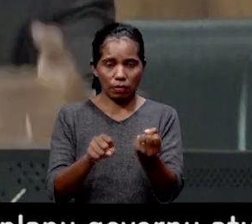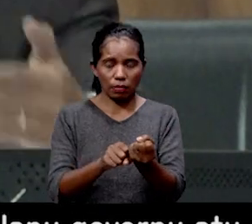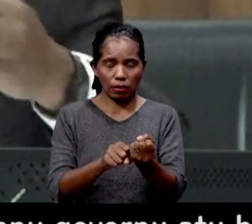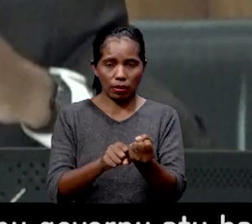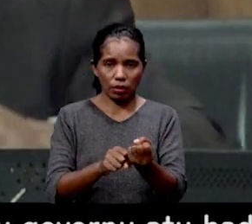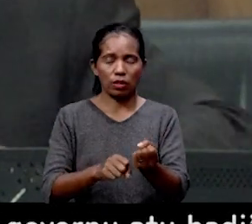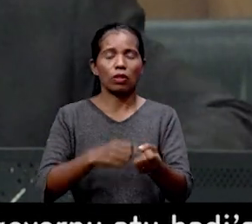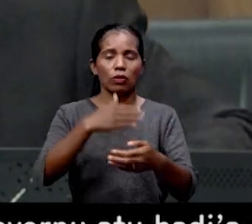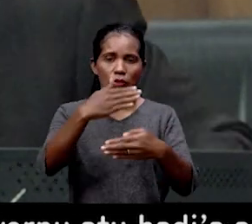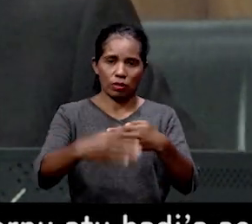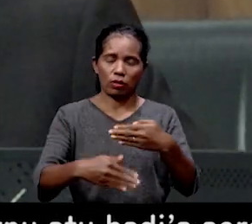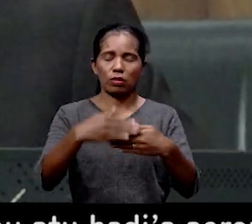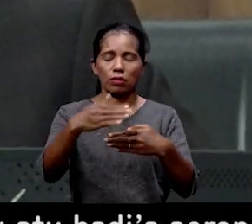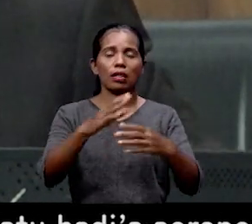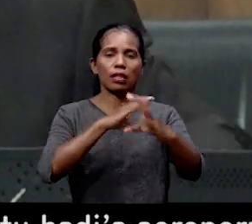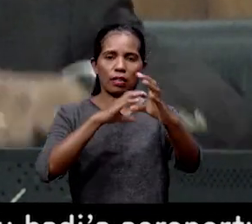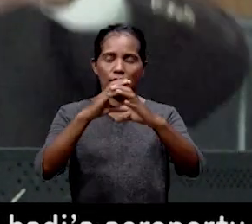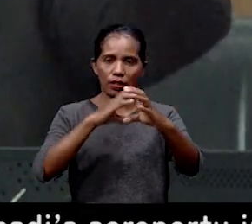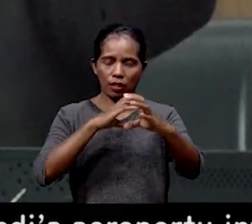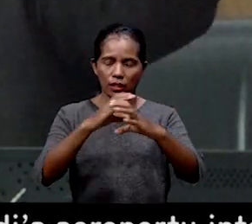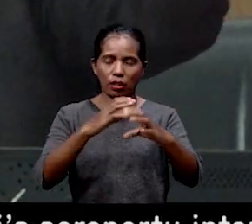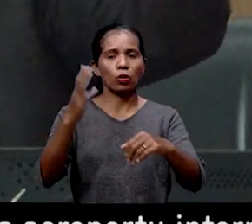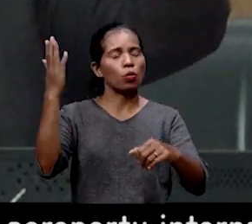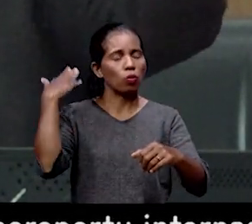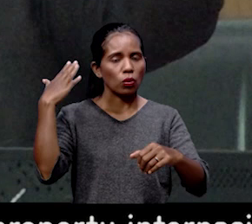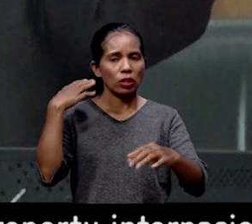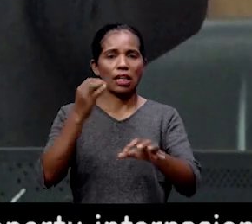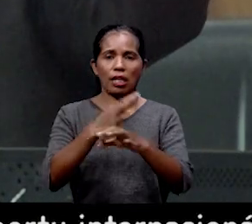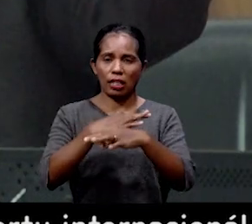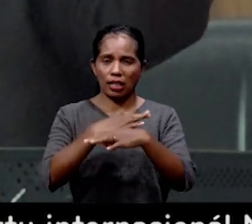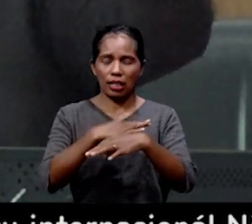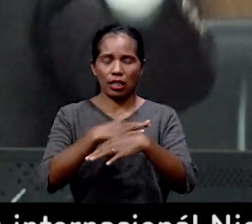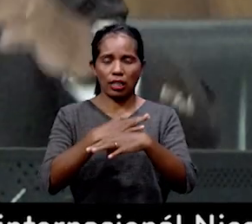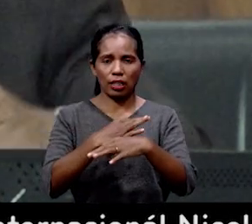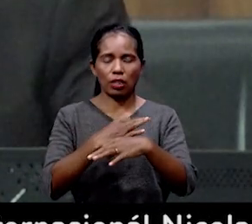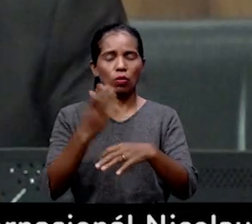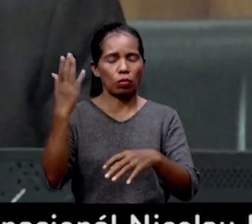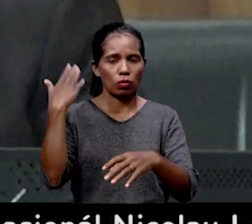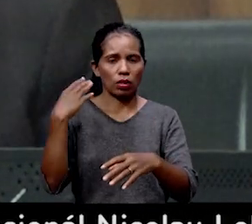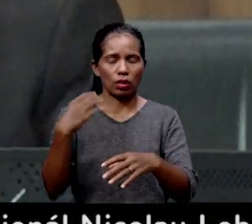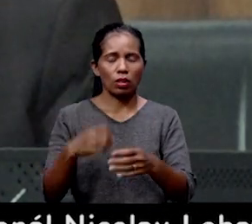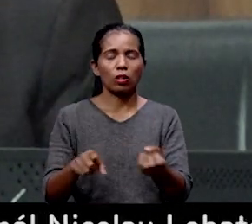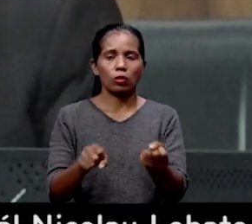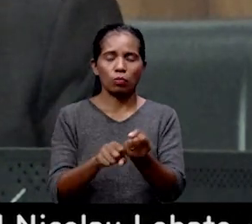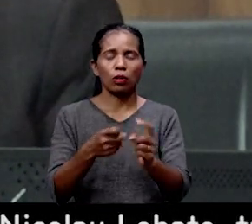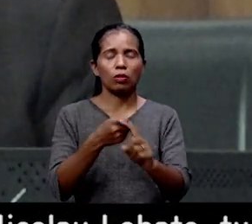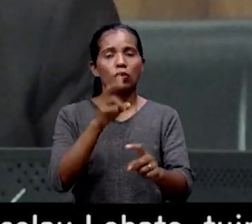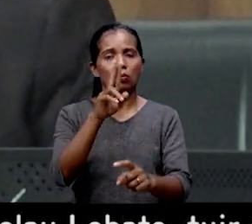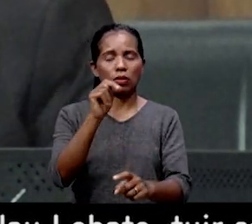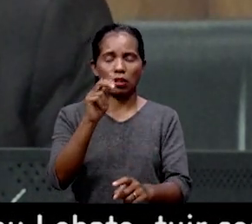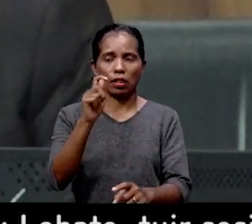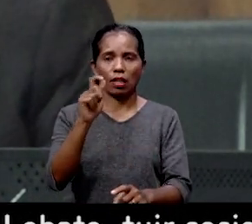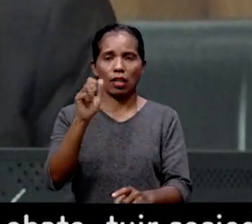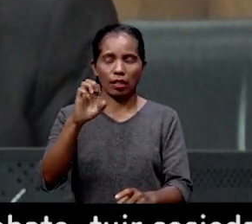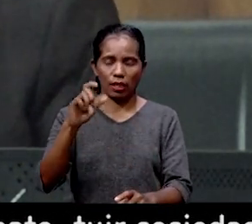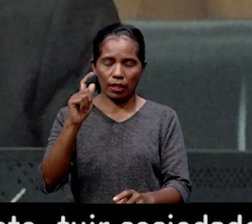por fase, careta cira. Antigo tuang kalau sira mai nebe doa sam mai usi untayen yen. Kresa ta